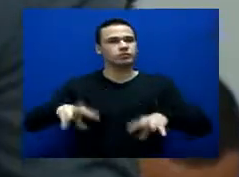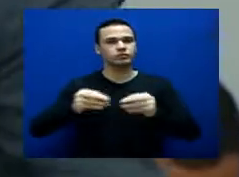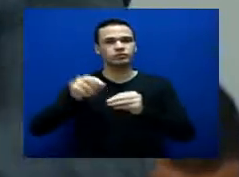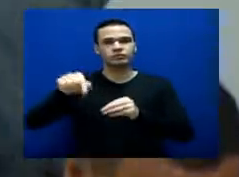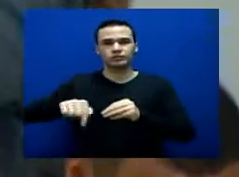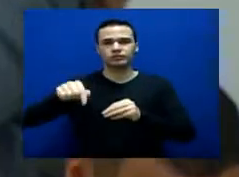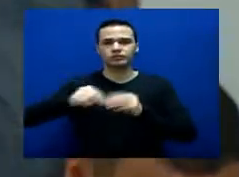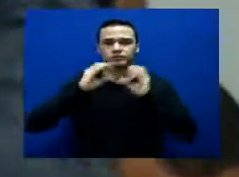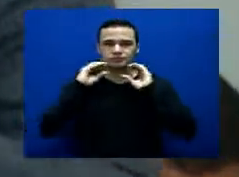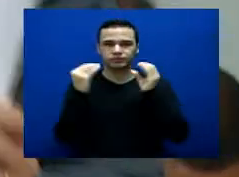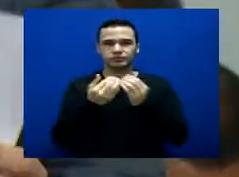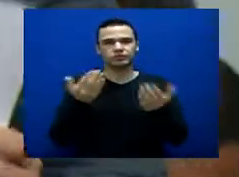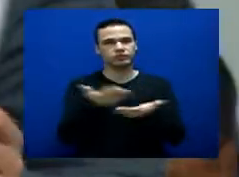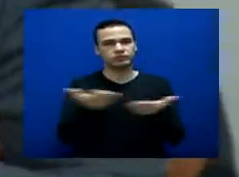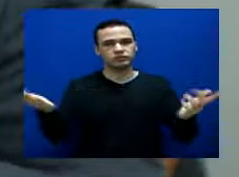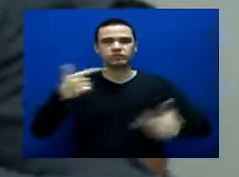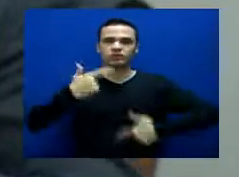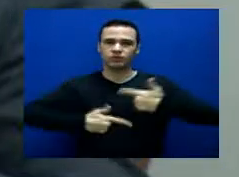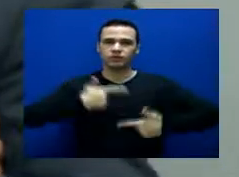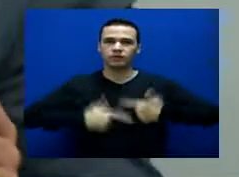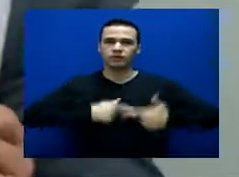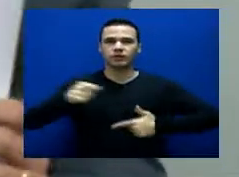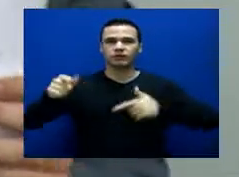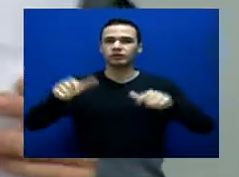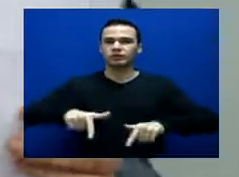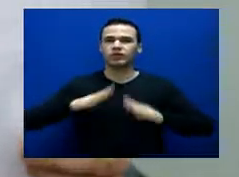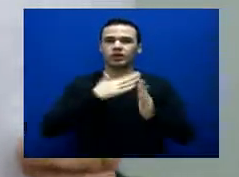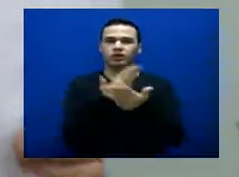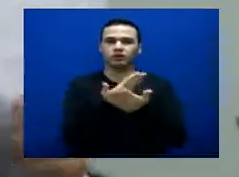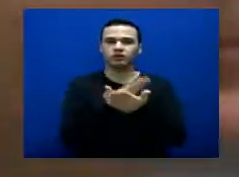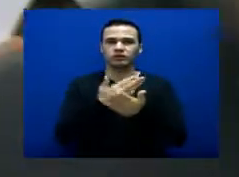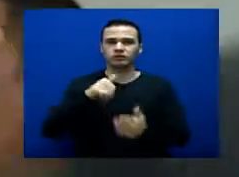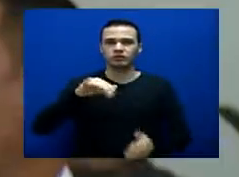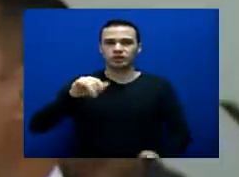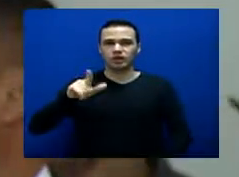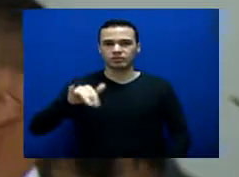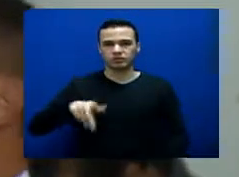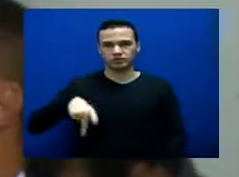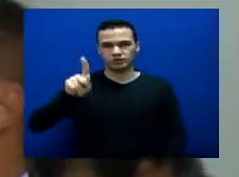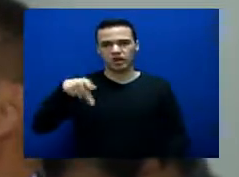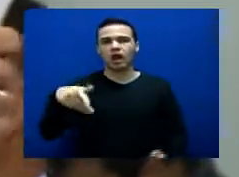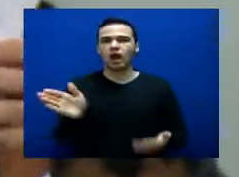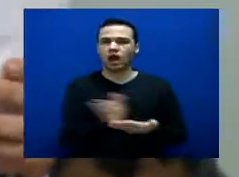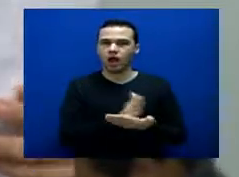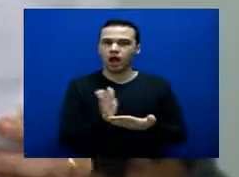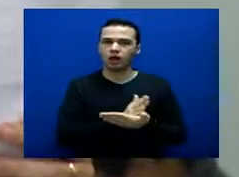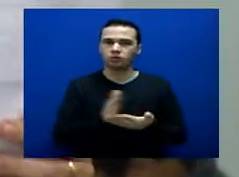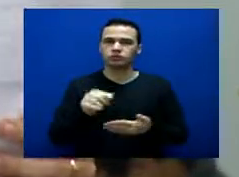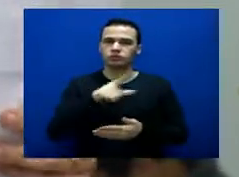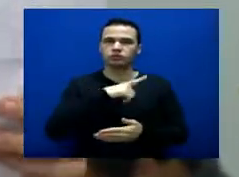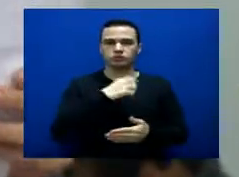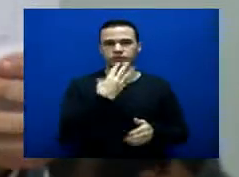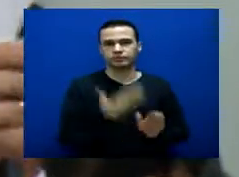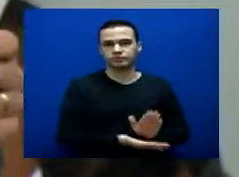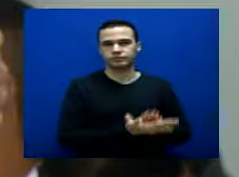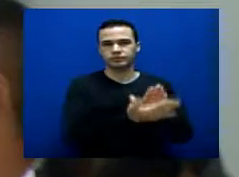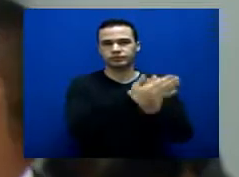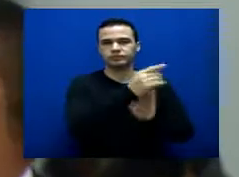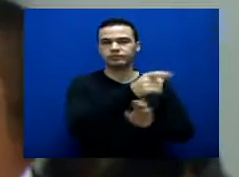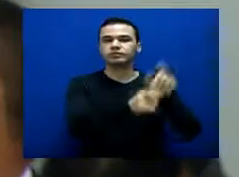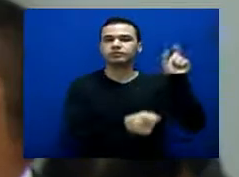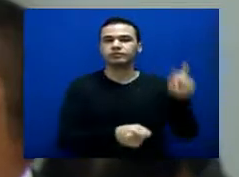todos, bom dia aos trabalhadores, bom dia ao pessoal do Mailasque, a todos que nos assistem. Eu tenho alguns votos de congratulações aqui.